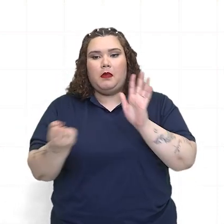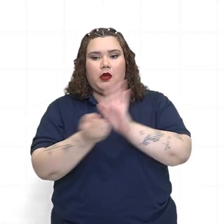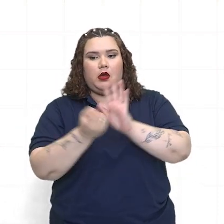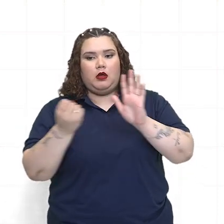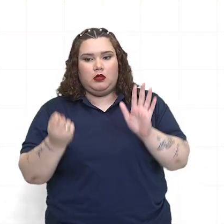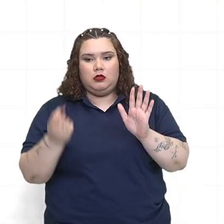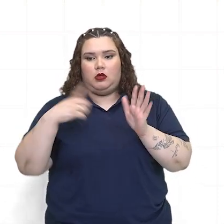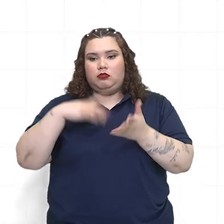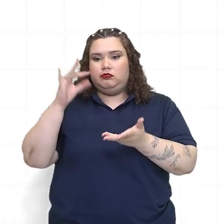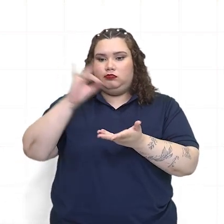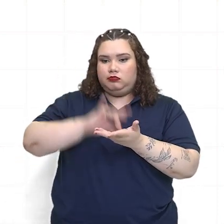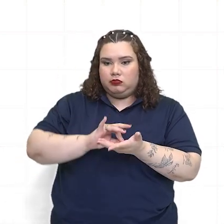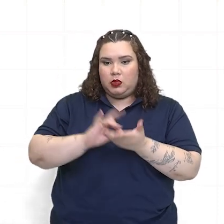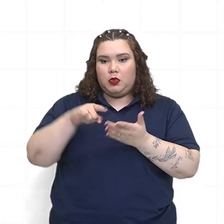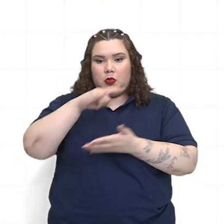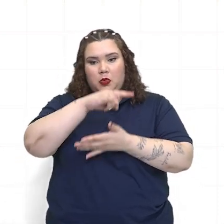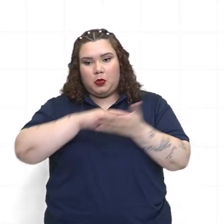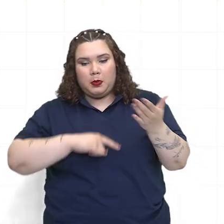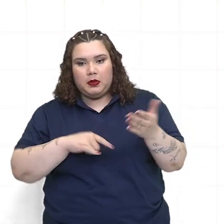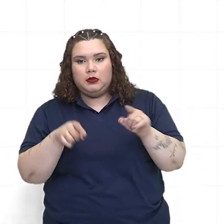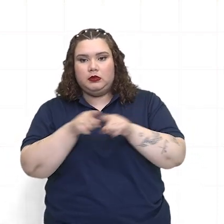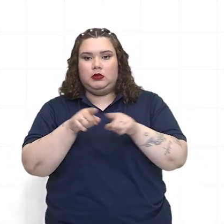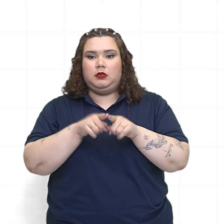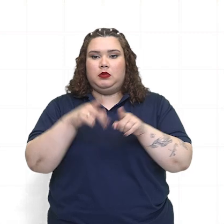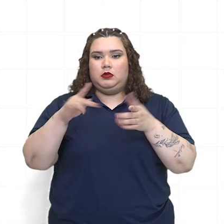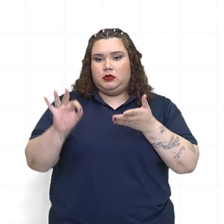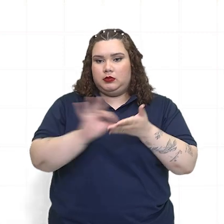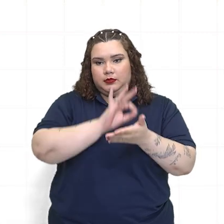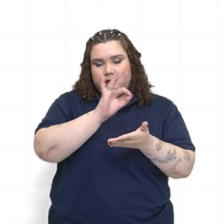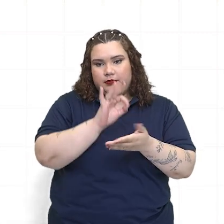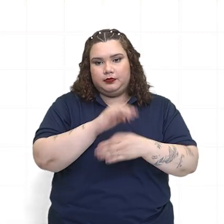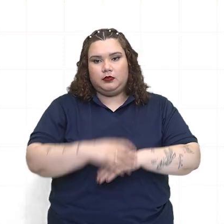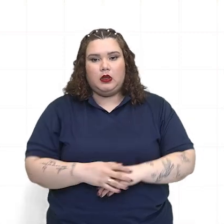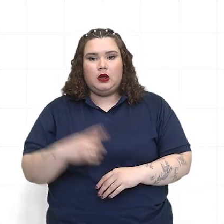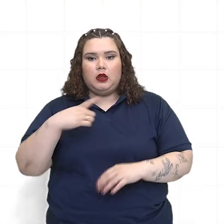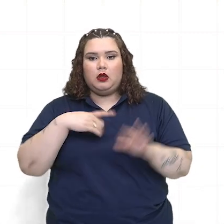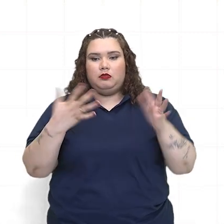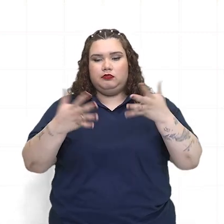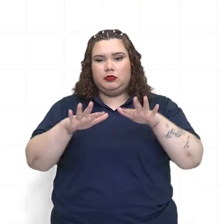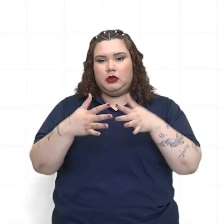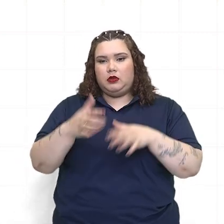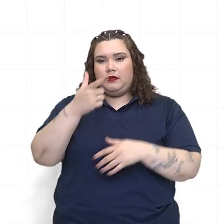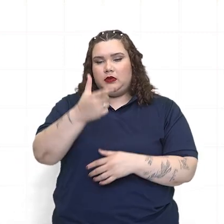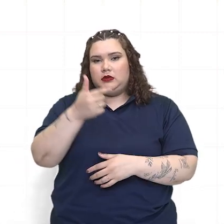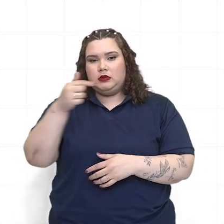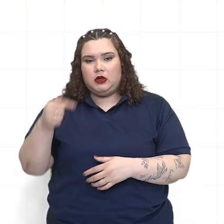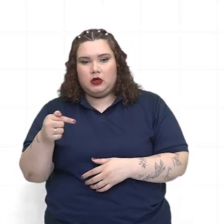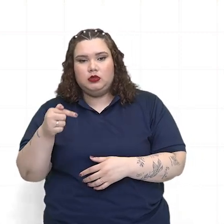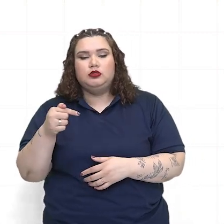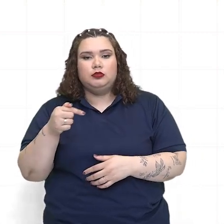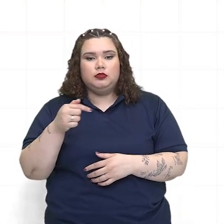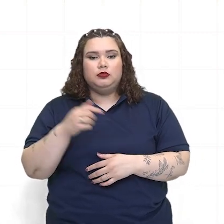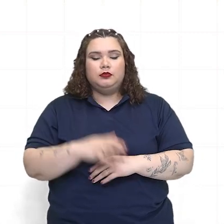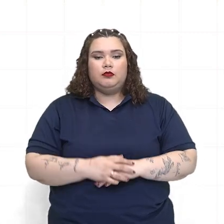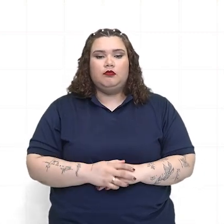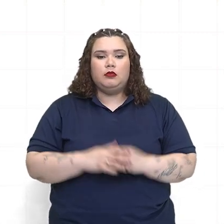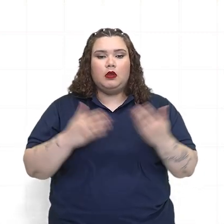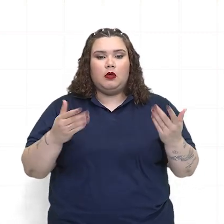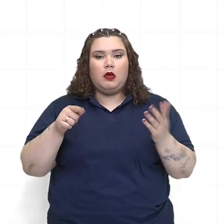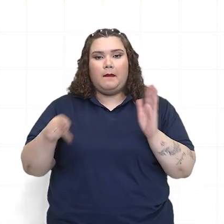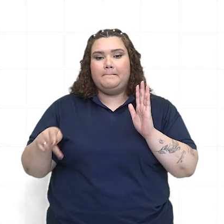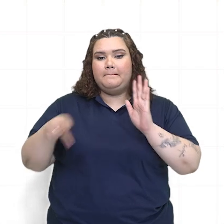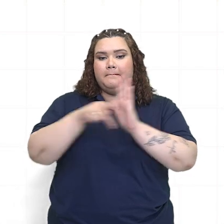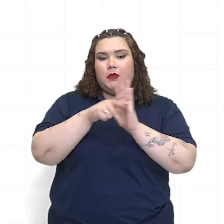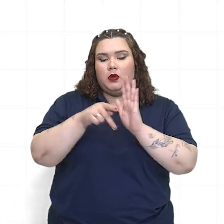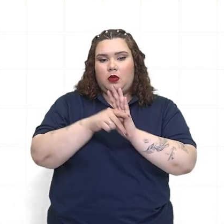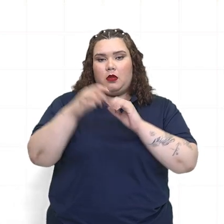que autenticava um documento e sua assinatura. Existe cerca de 20 selos templários conhecidos. Eles